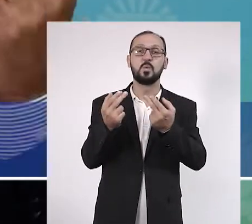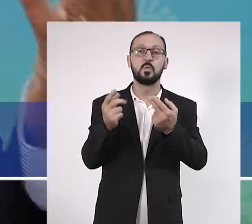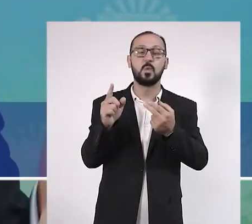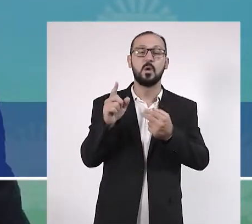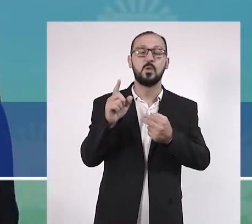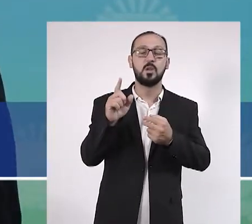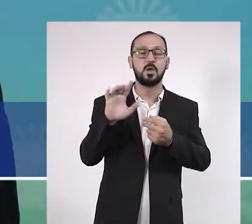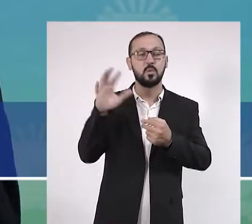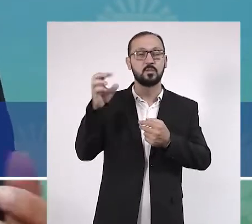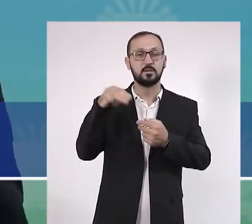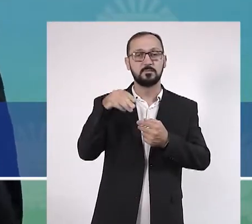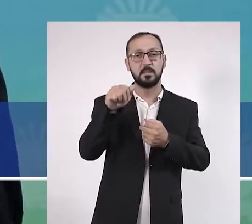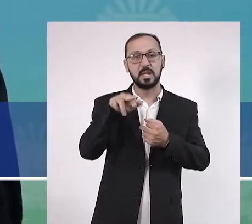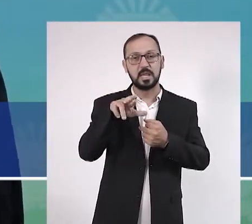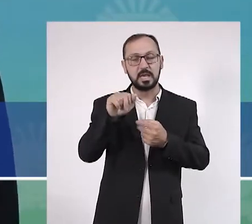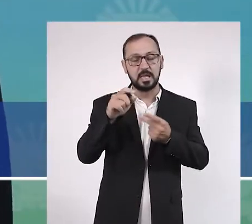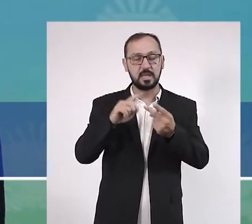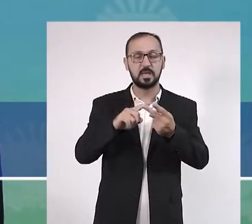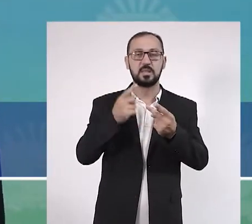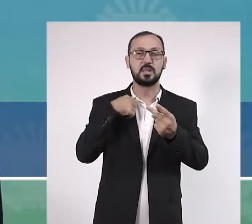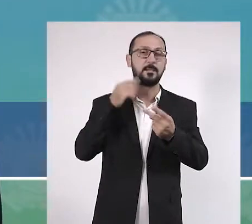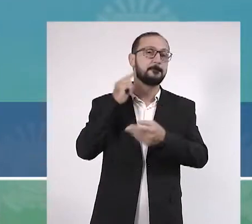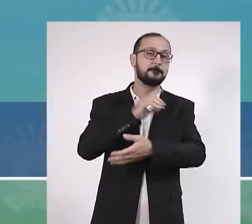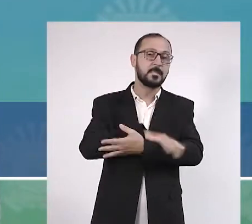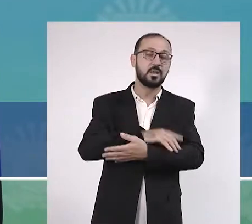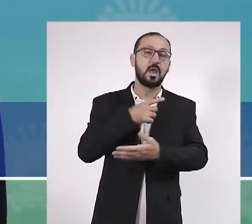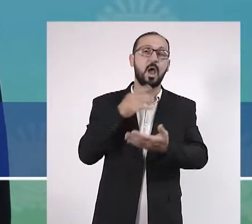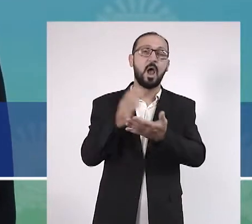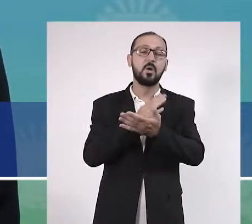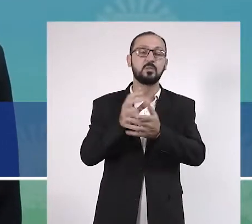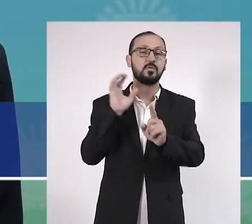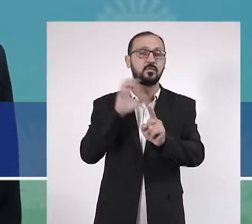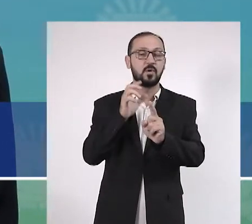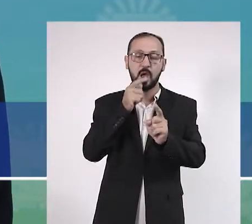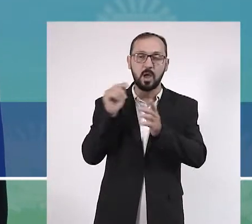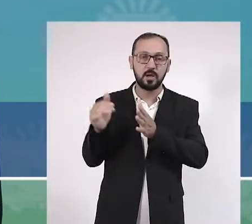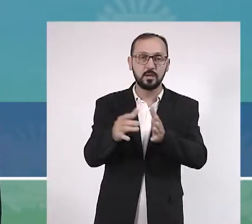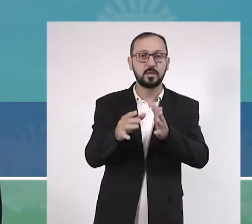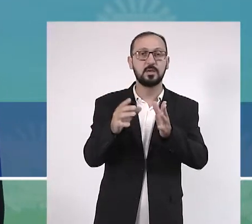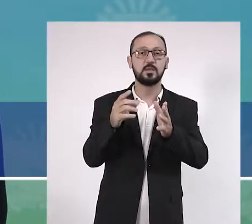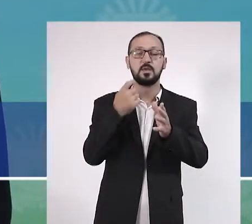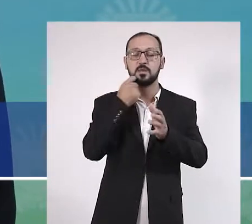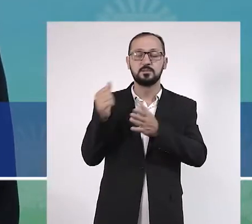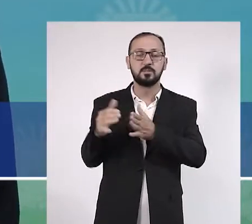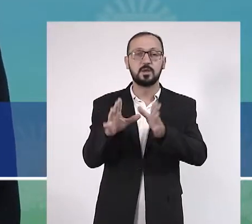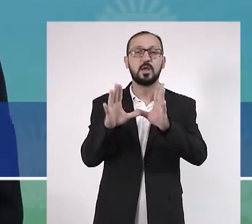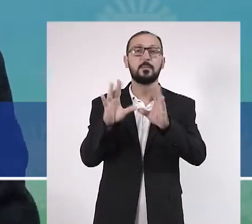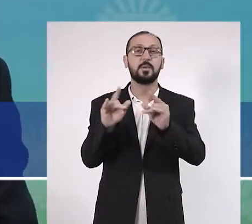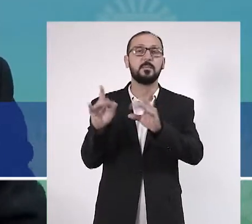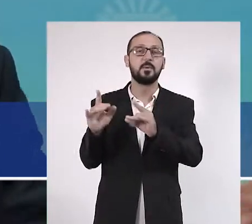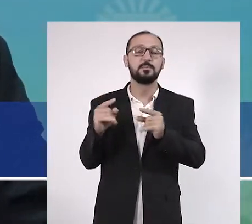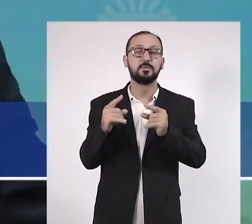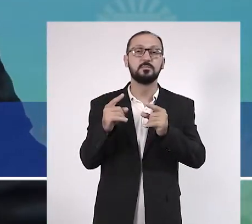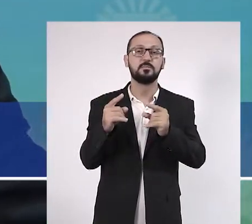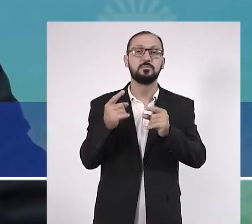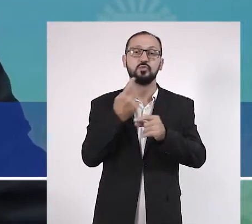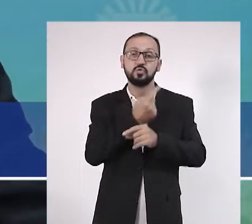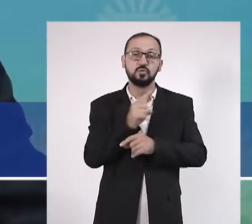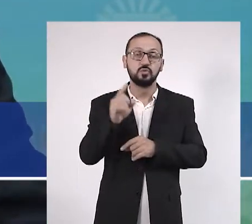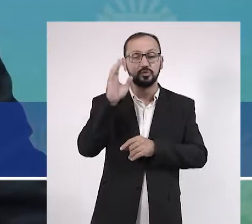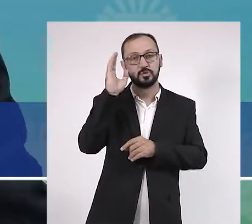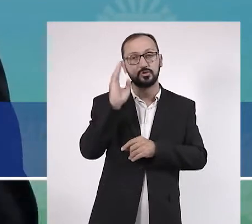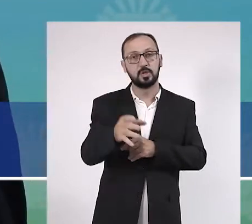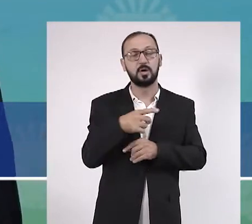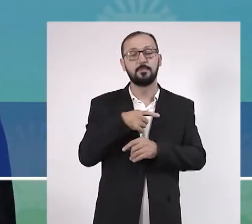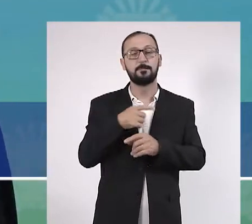de Mariana, de Minas Gerais, e alguns rios que a gente sabe que por conta de grandes impactos ambientais acabou-se as espécies que mataram-se todos de uma única